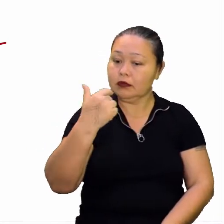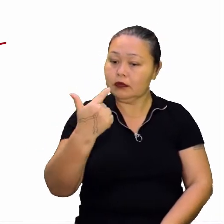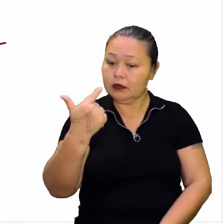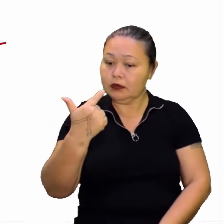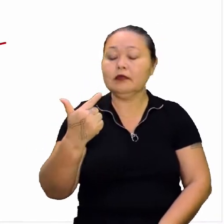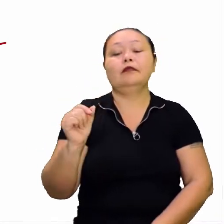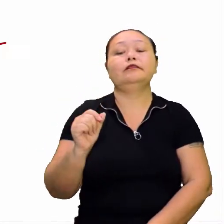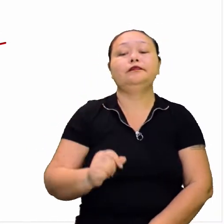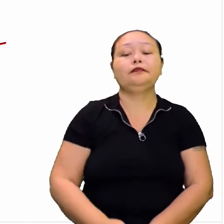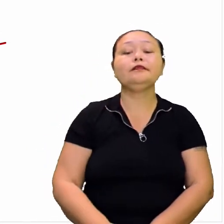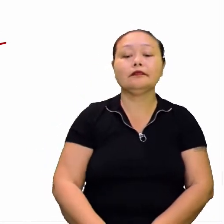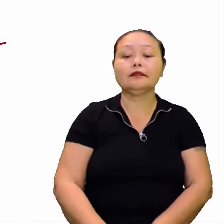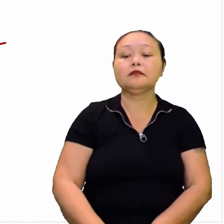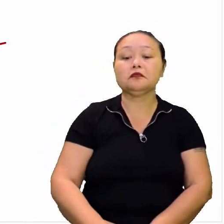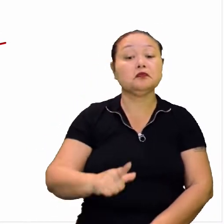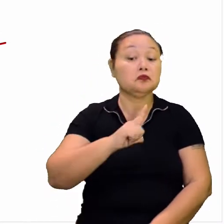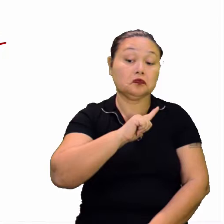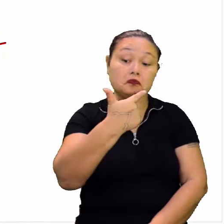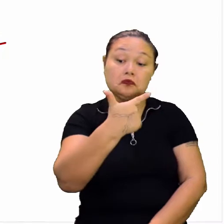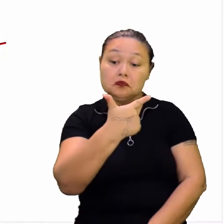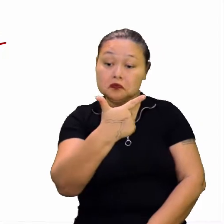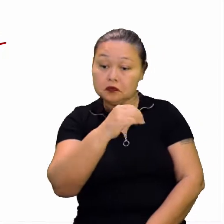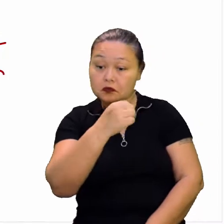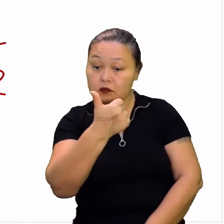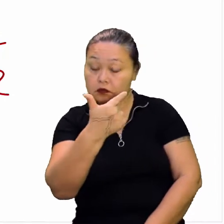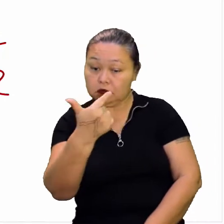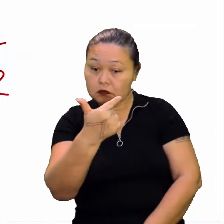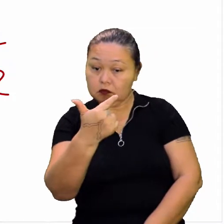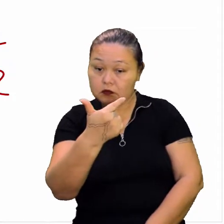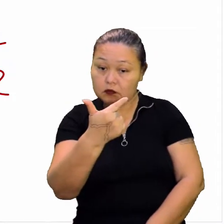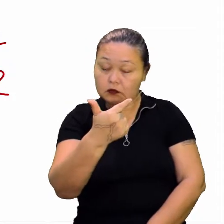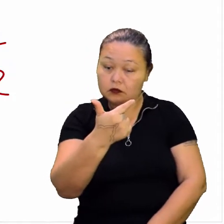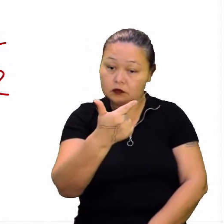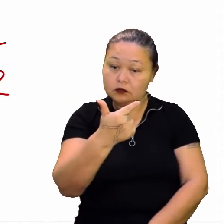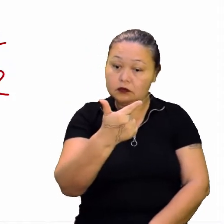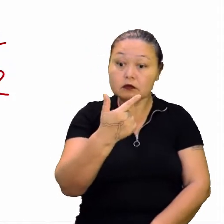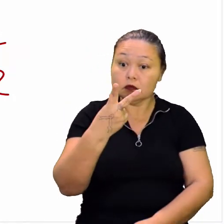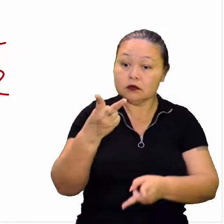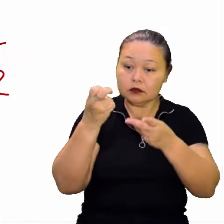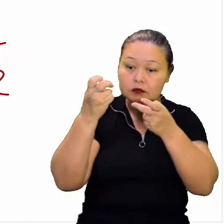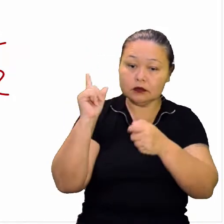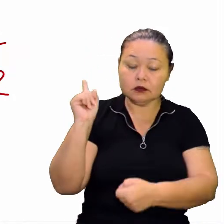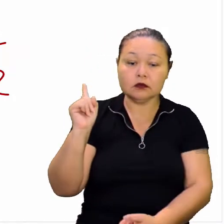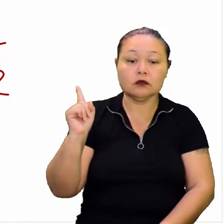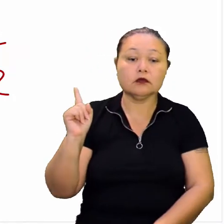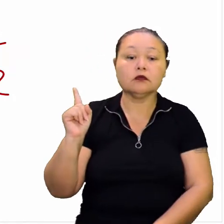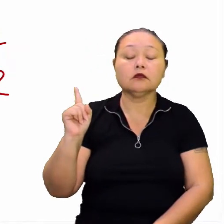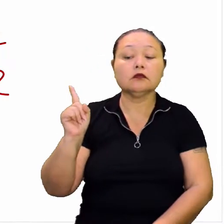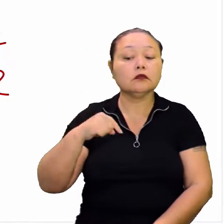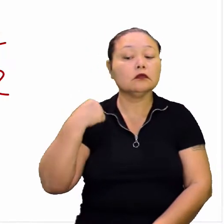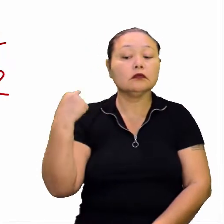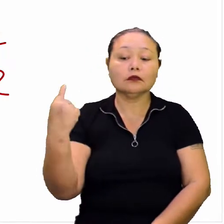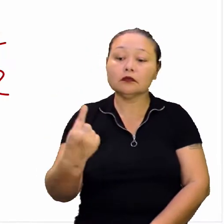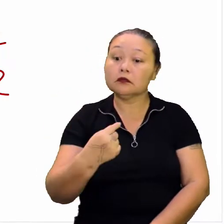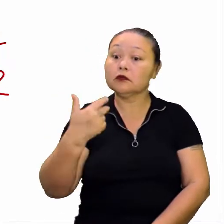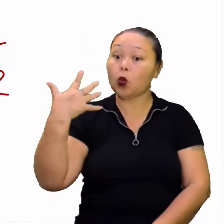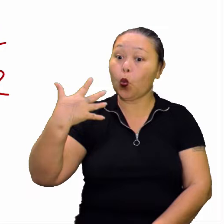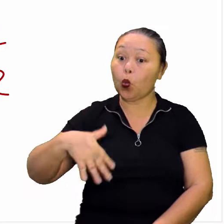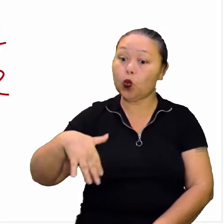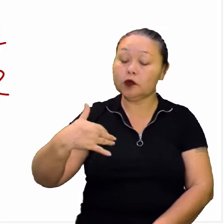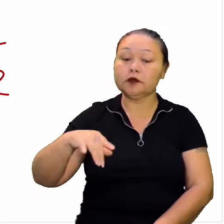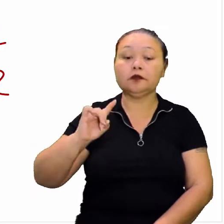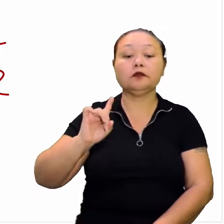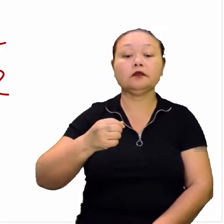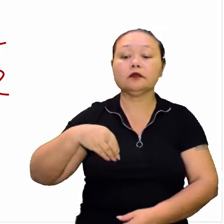anos. Se nós estamos em 2022, perceberam? Nossa, professor, a